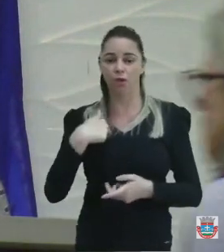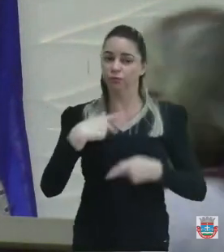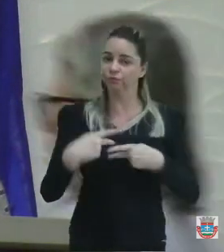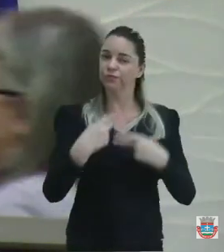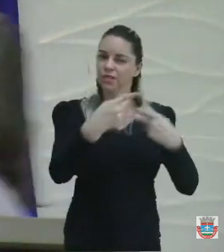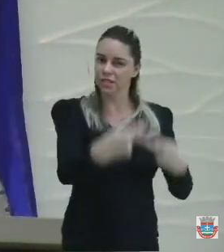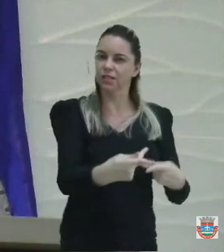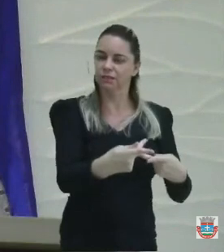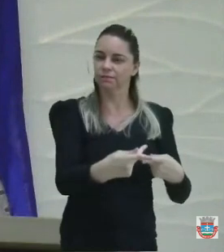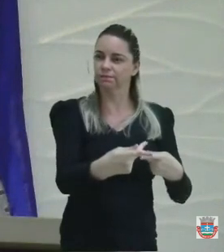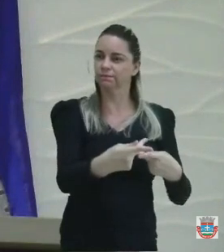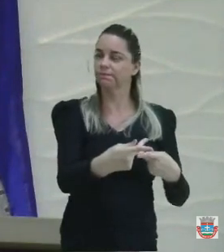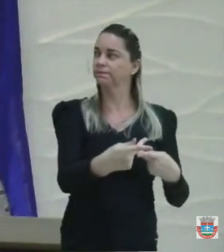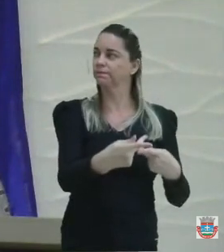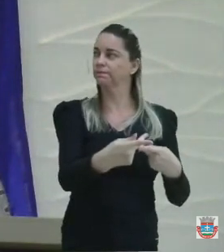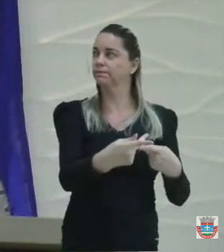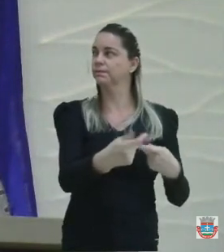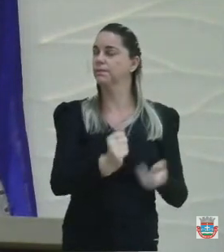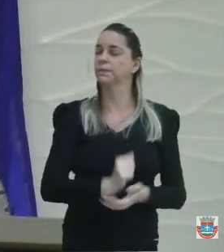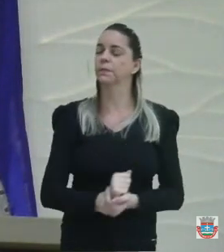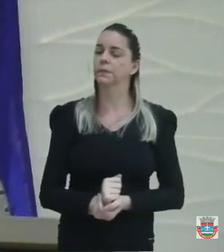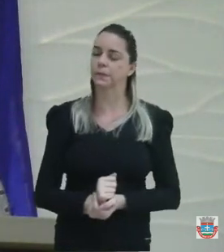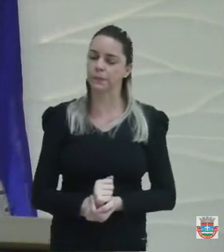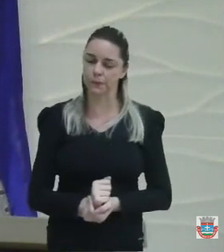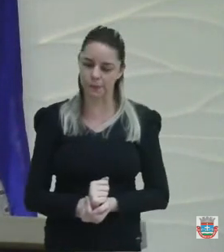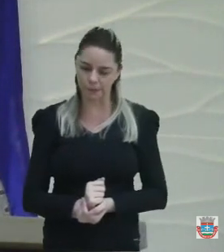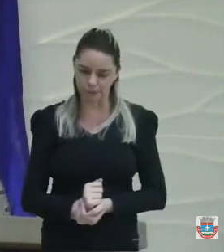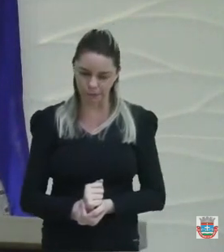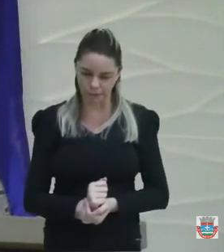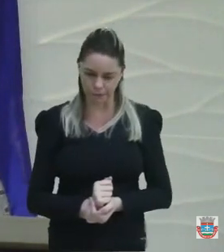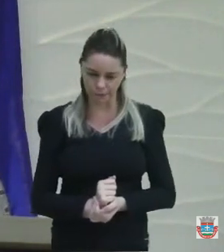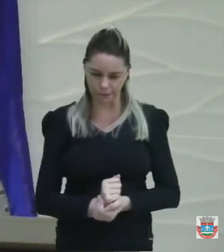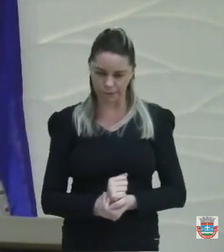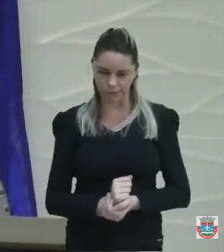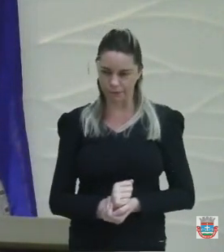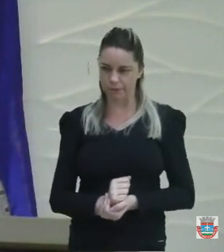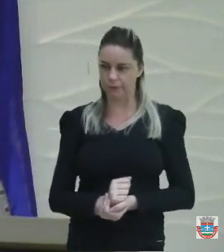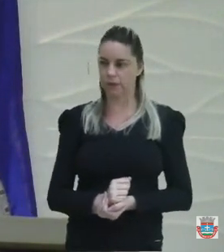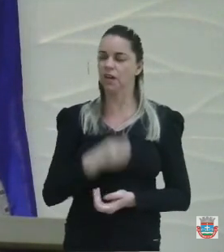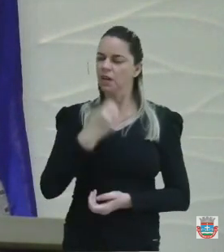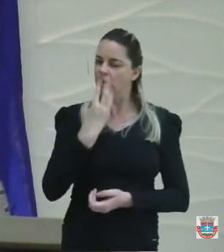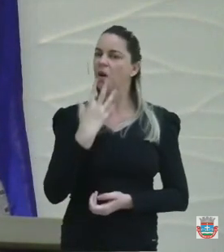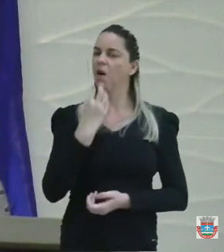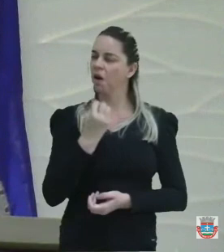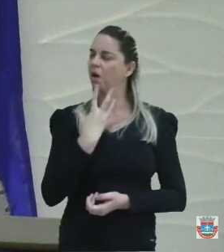ao açougue público, fiquei feliz. Os trabalhos estão indo muito bem.